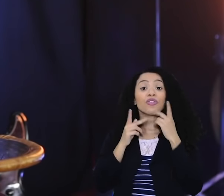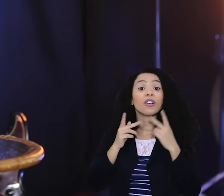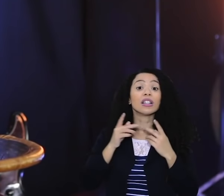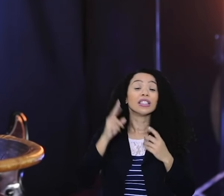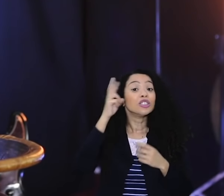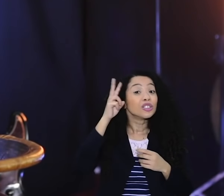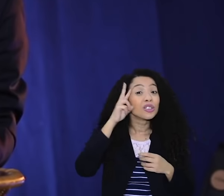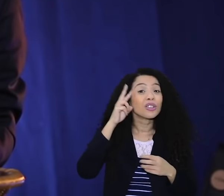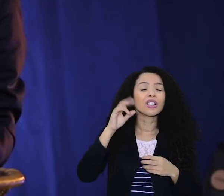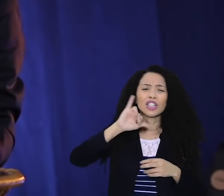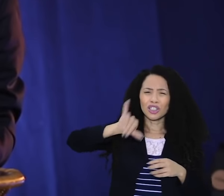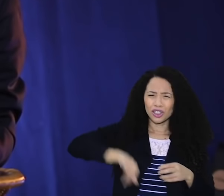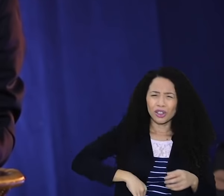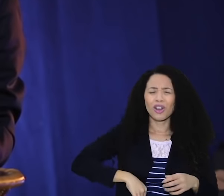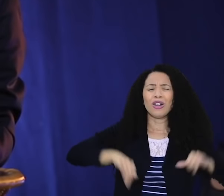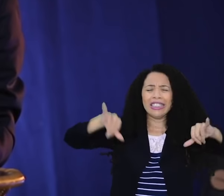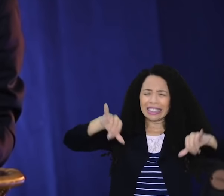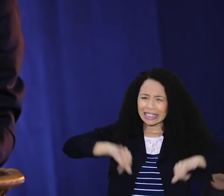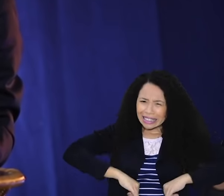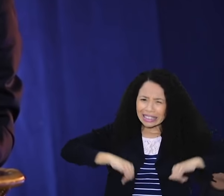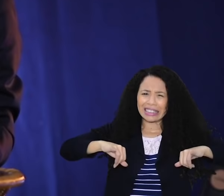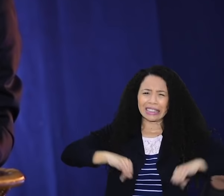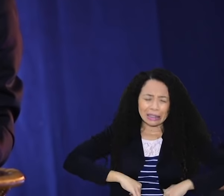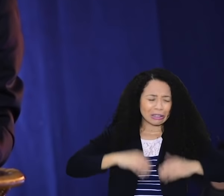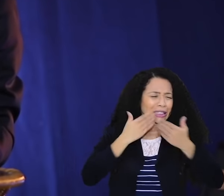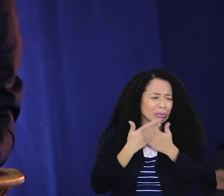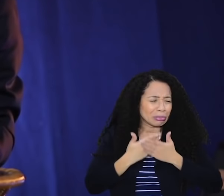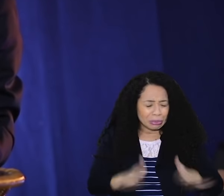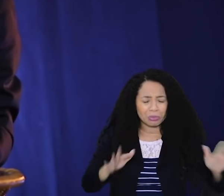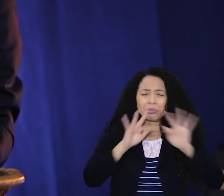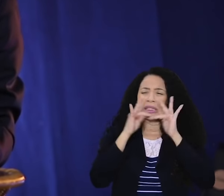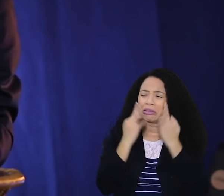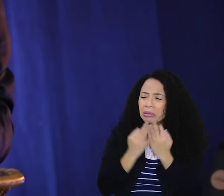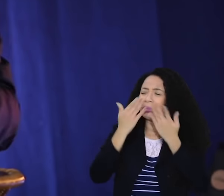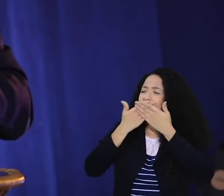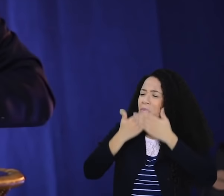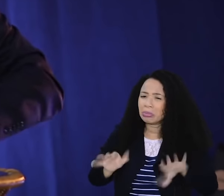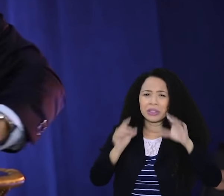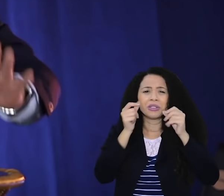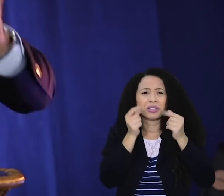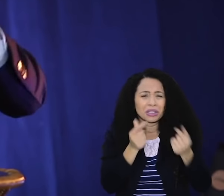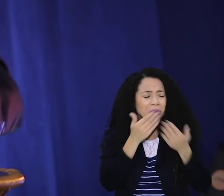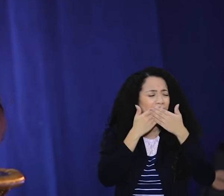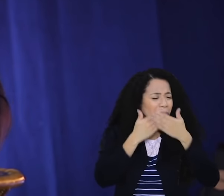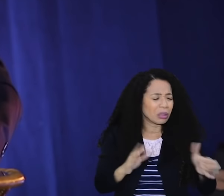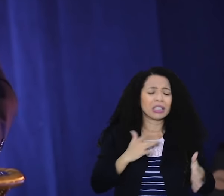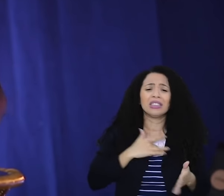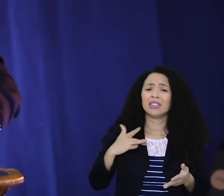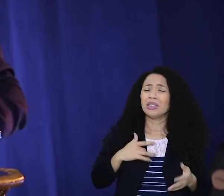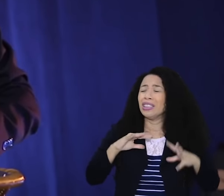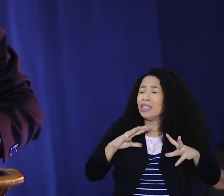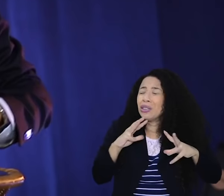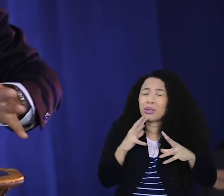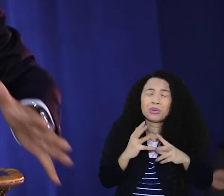história e Jó cai nas provas e cai nas lutas e sofre as percas e perde a família e perde os bens e sofre, perde a saúde